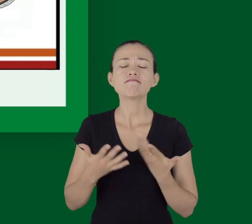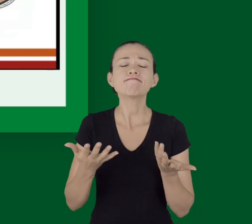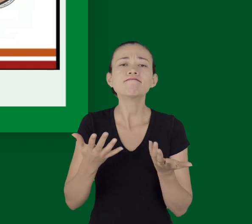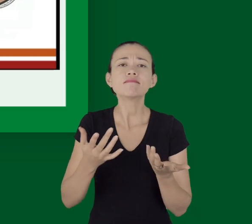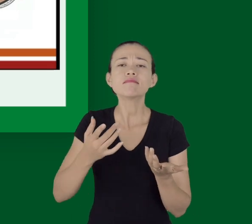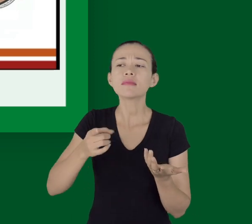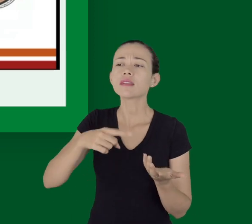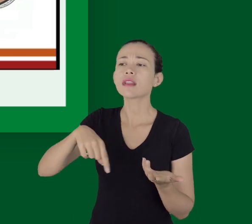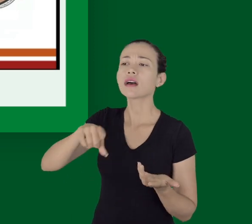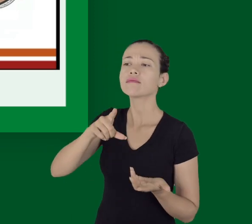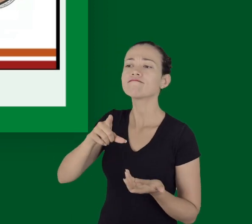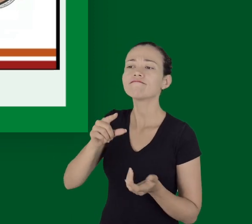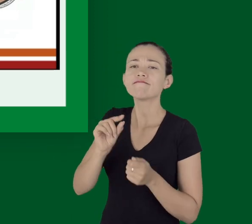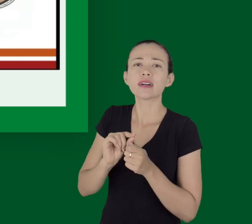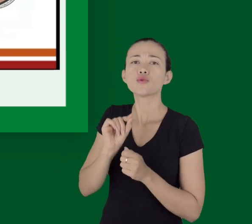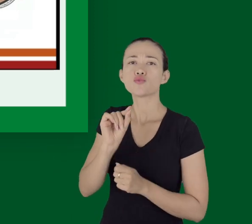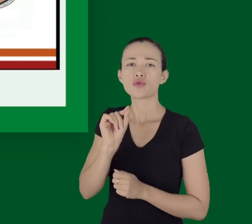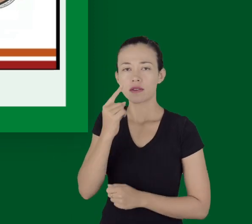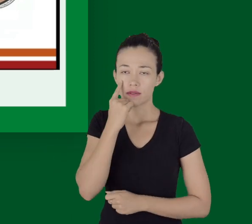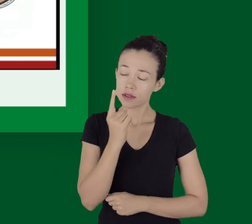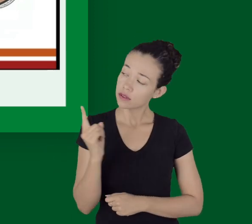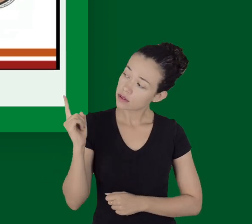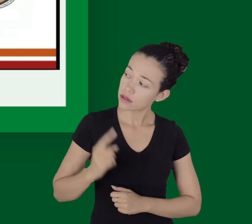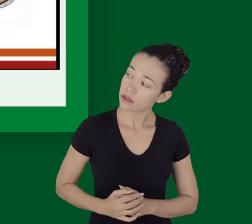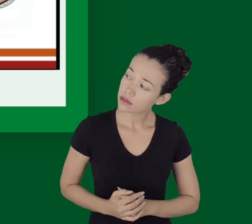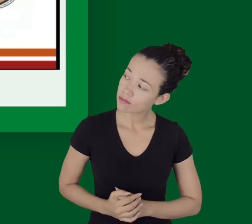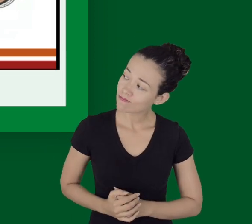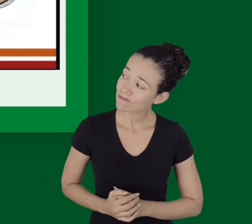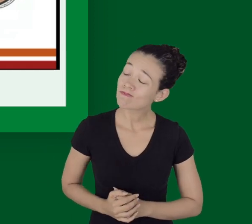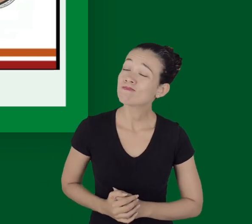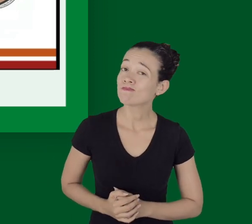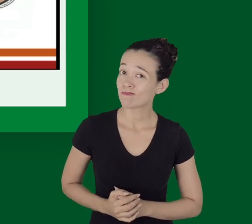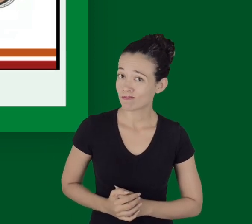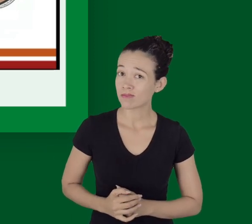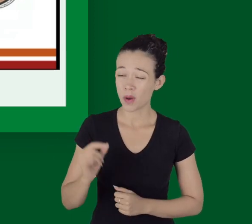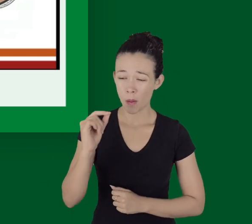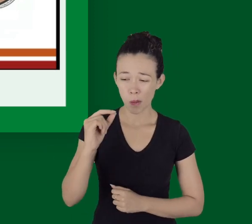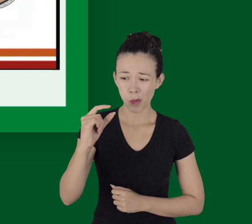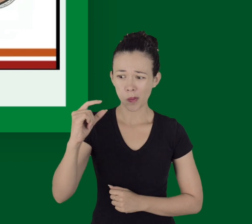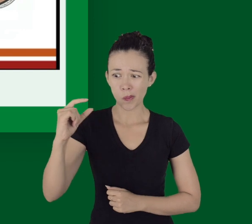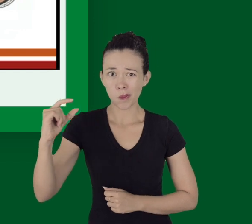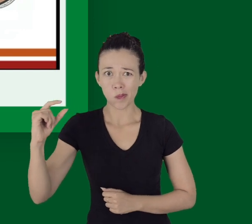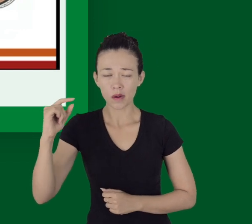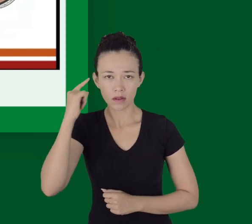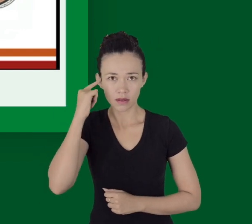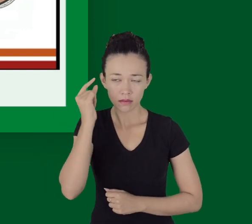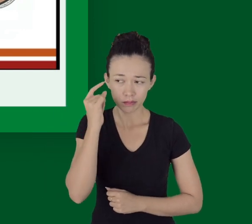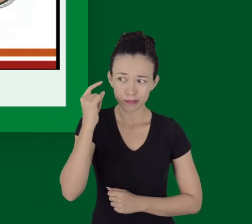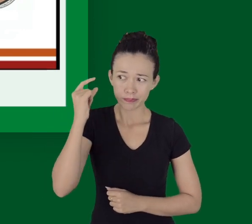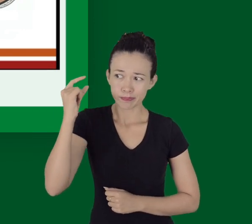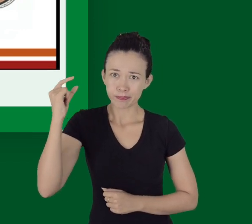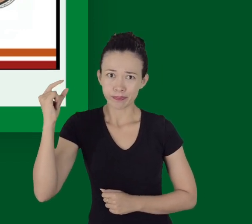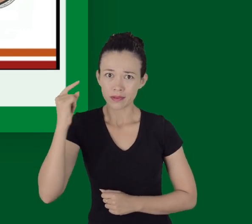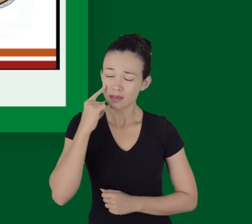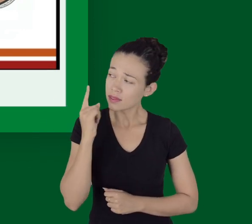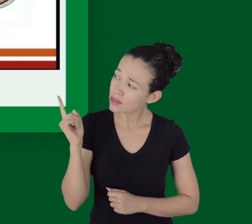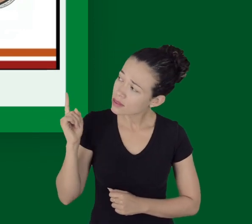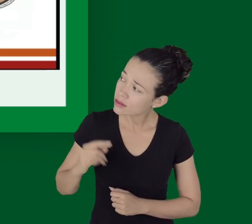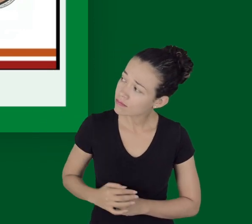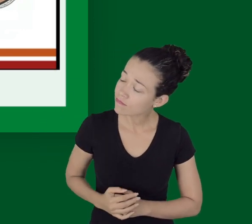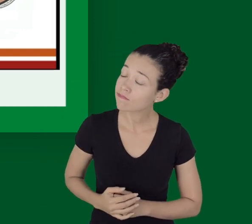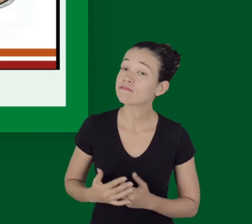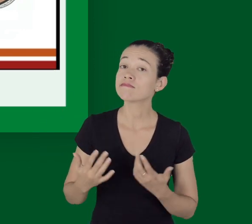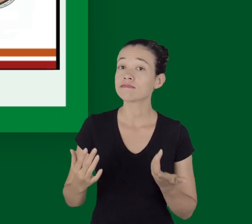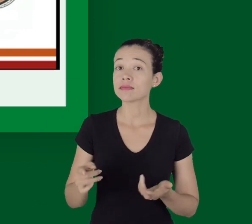é essa compressão da porção superior do tronco, que compromete o sistema reticular. No momento que isso